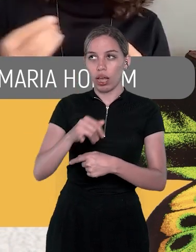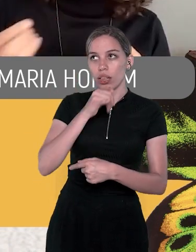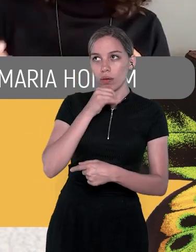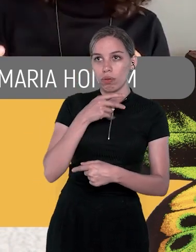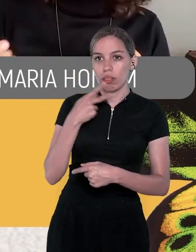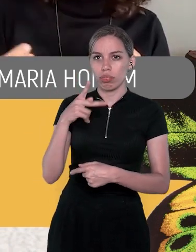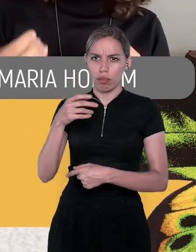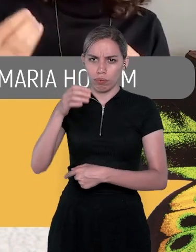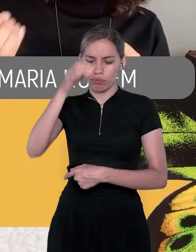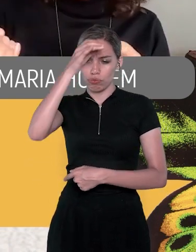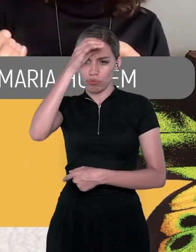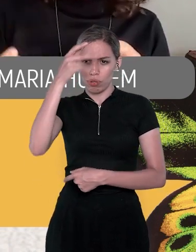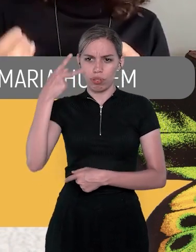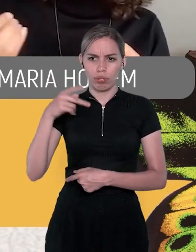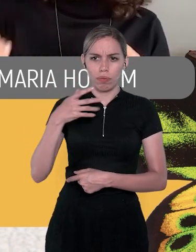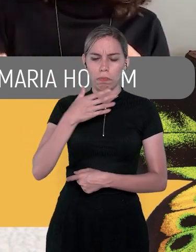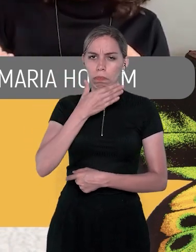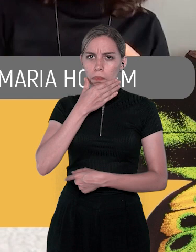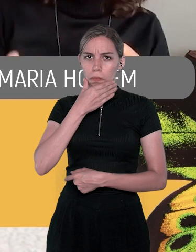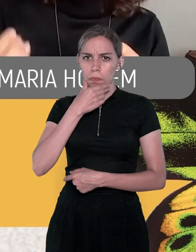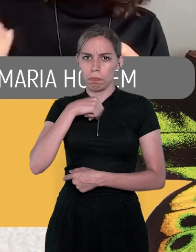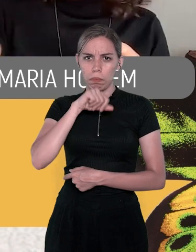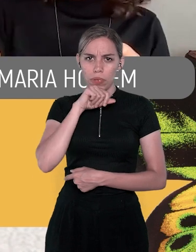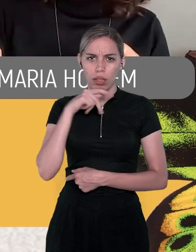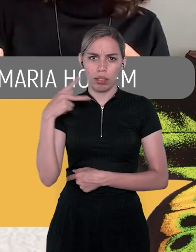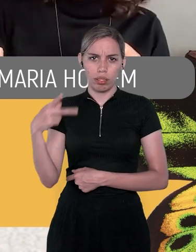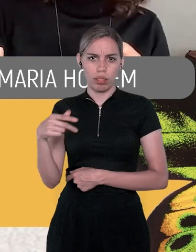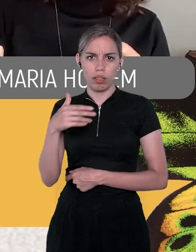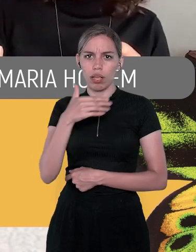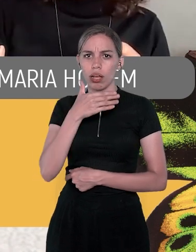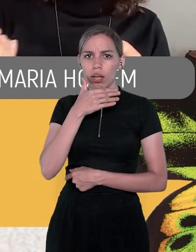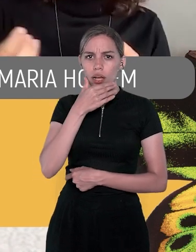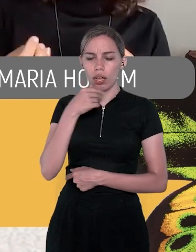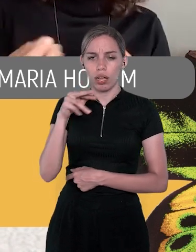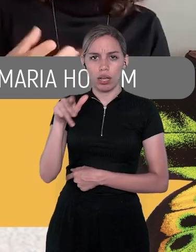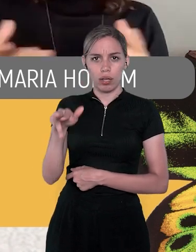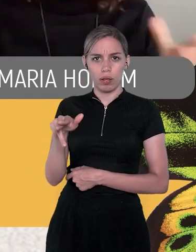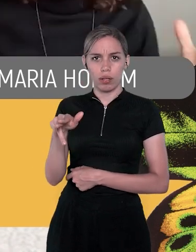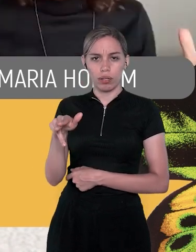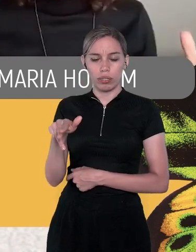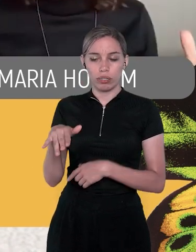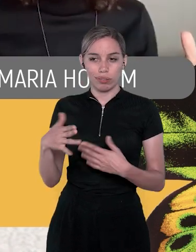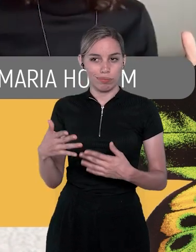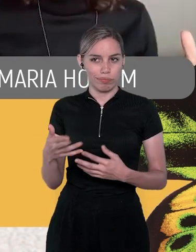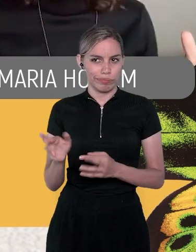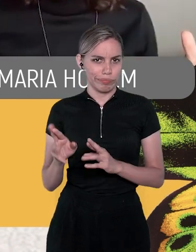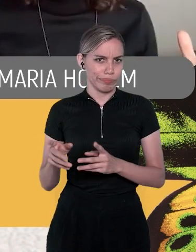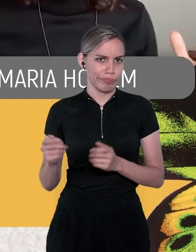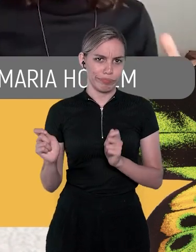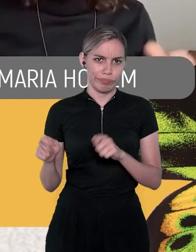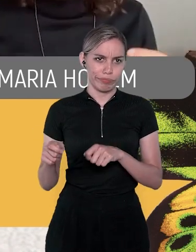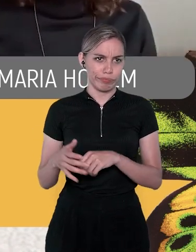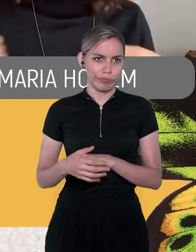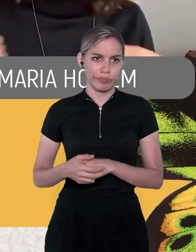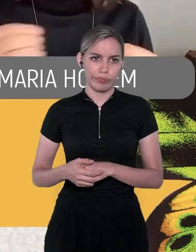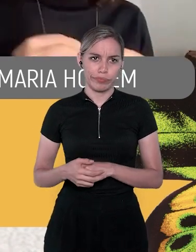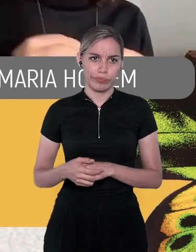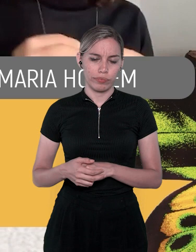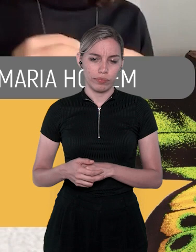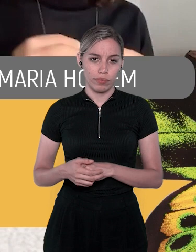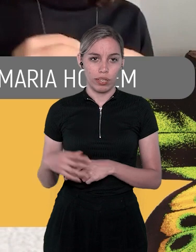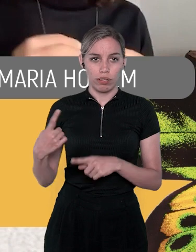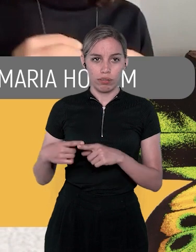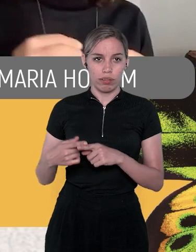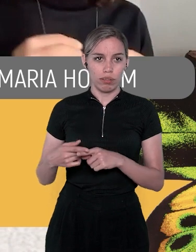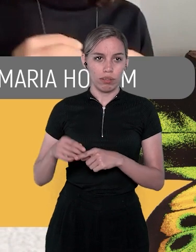isso é teu tio, que é teu pai, que é teu filho, que é teu irmão. Então, não dá. Entende? Se não